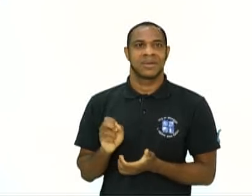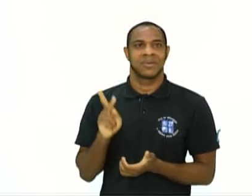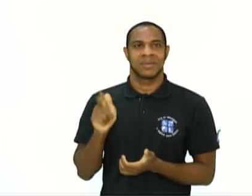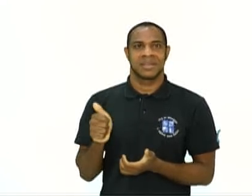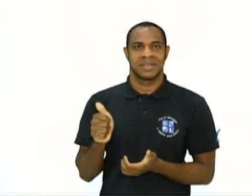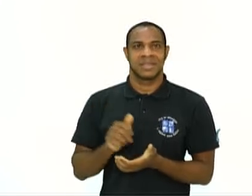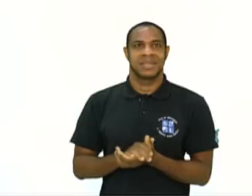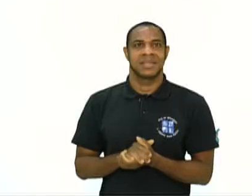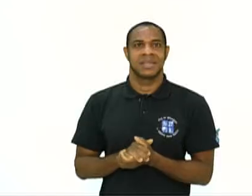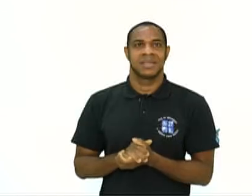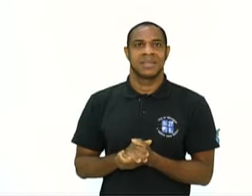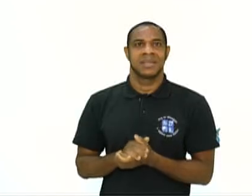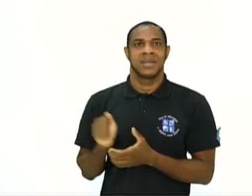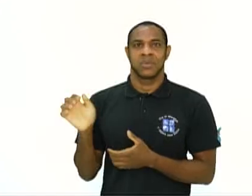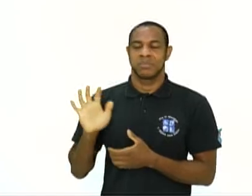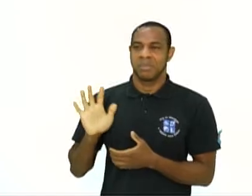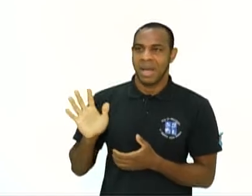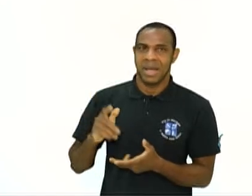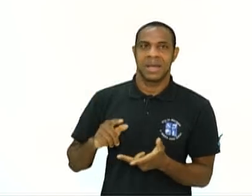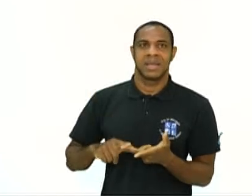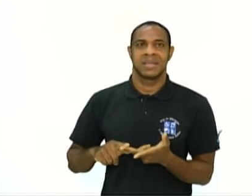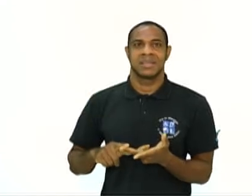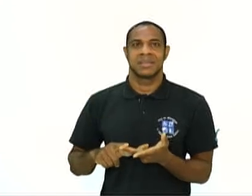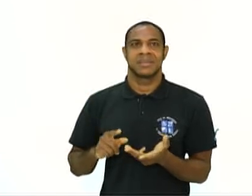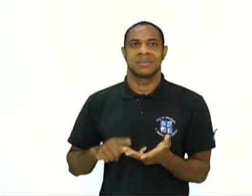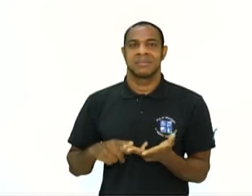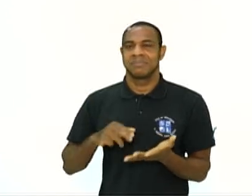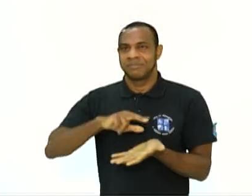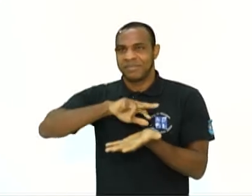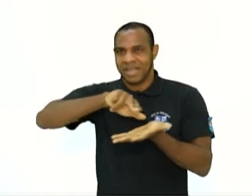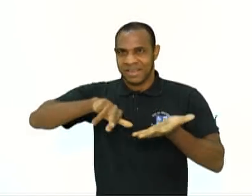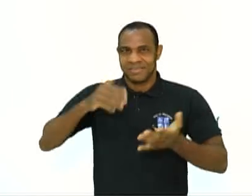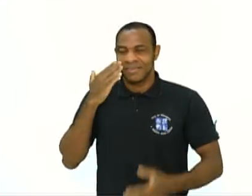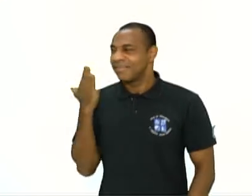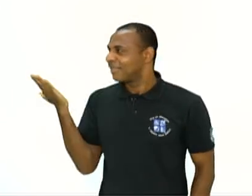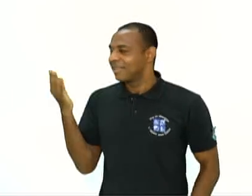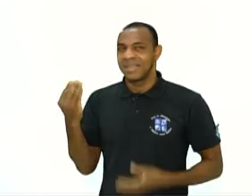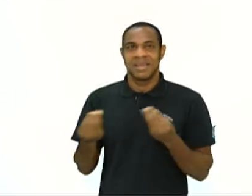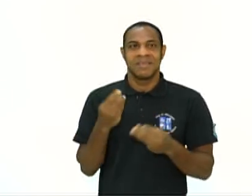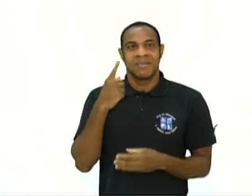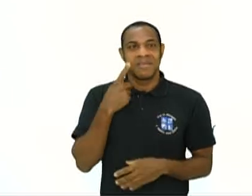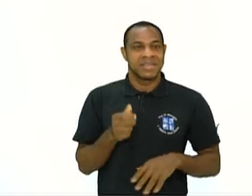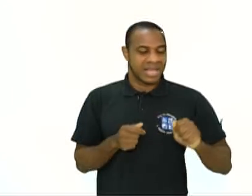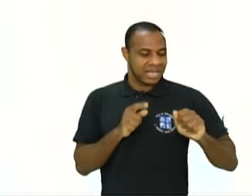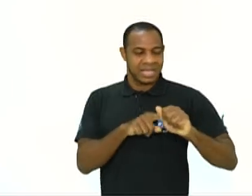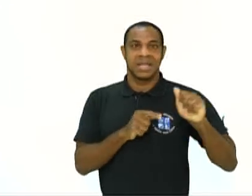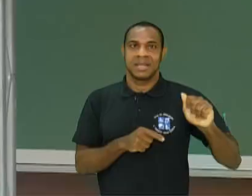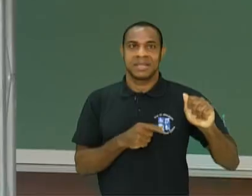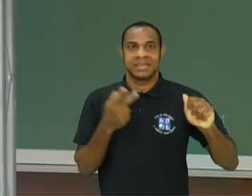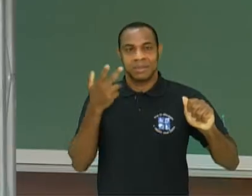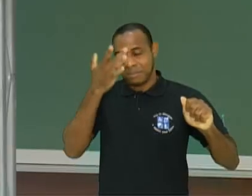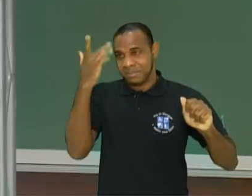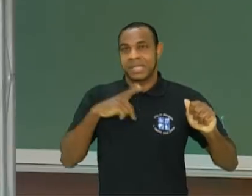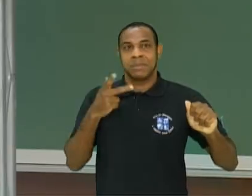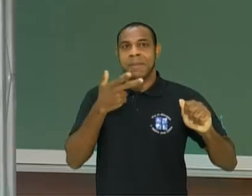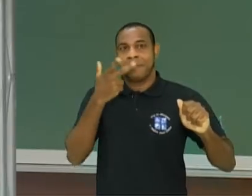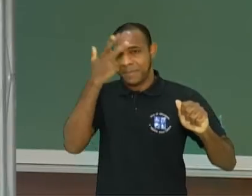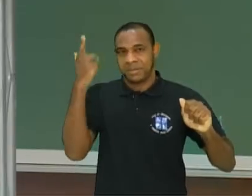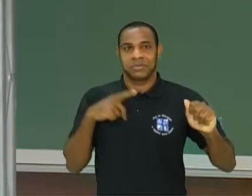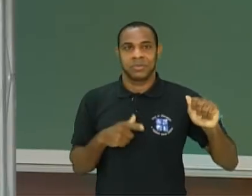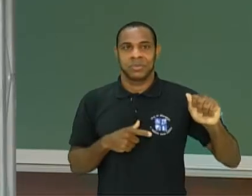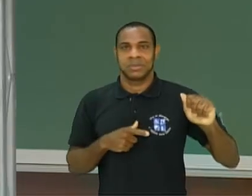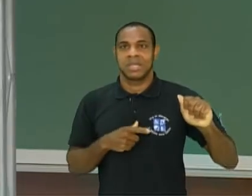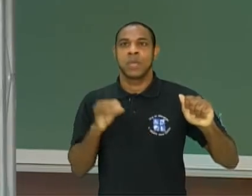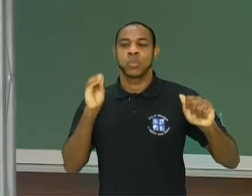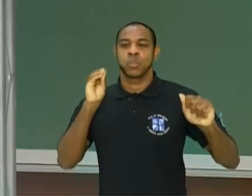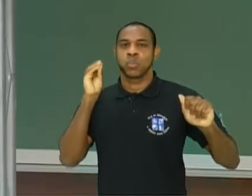agreement, victory or place e a kiss. Então, você vai ver lá na letra A, nós temos uma pessoa, né, jogando